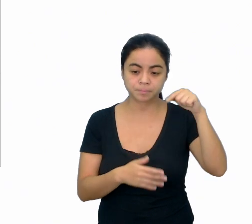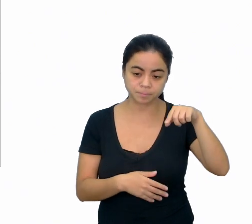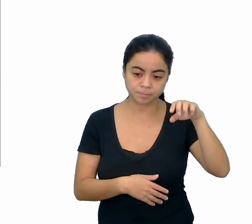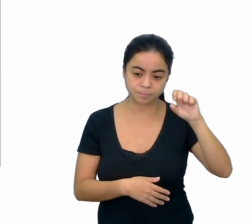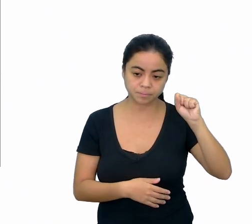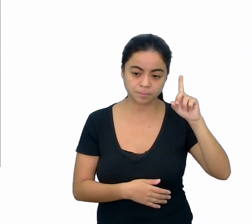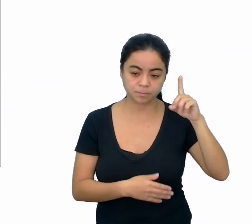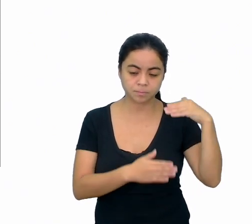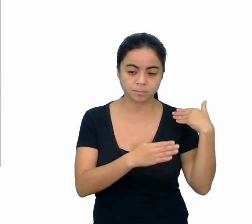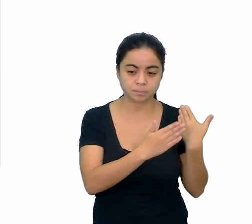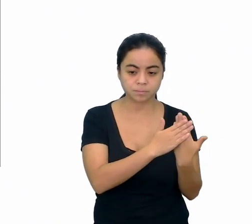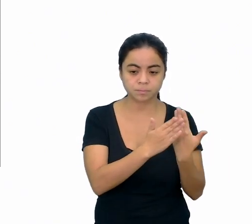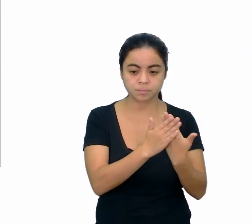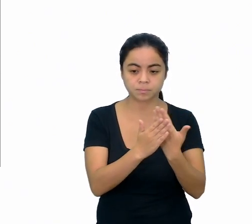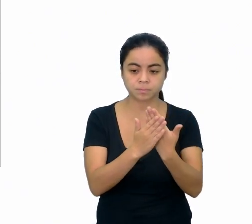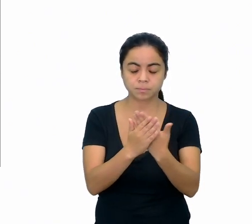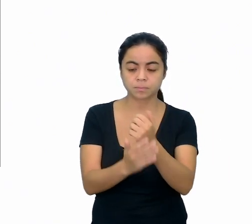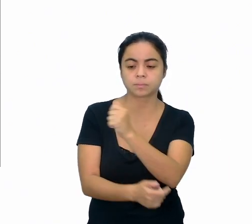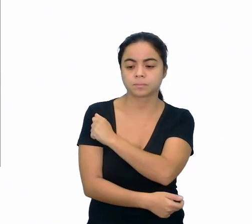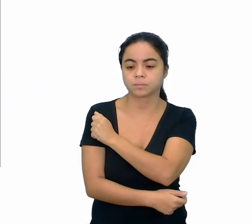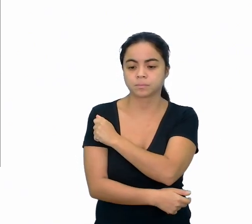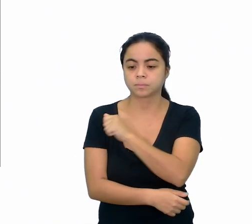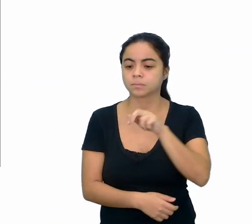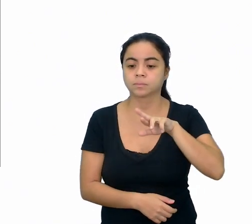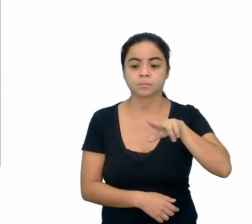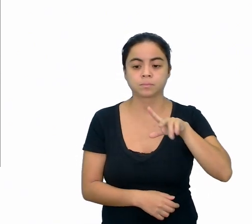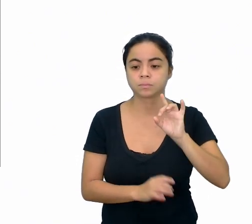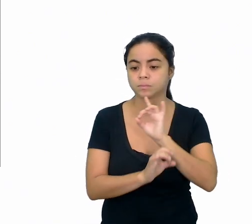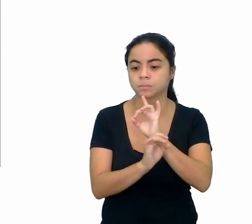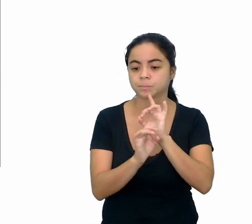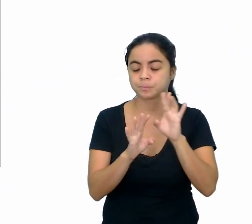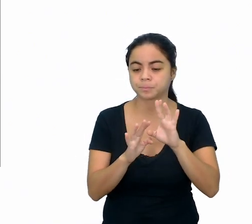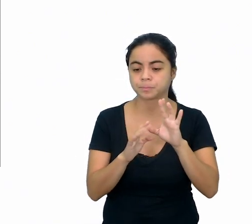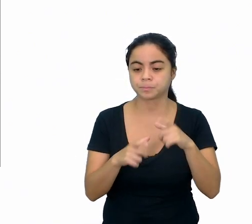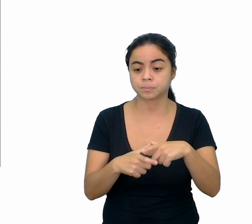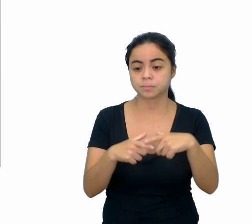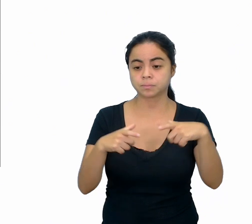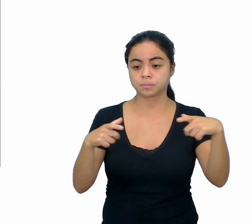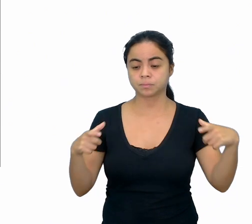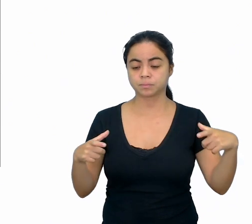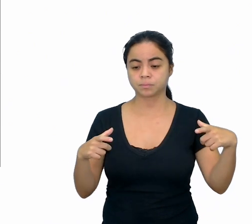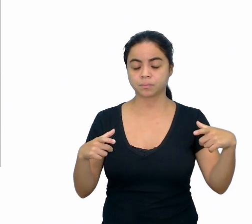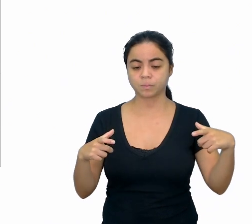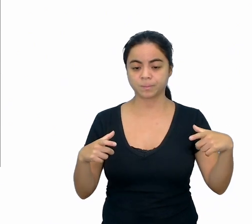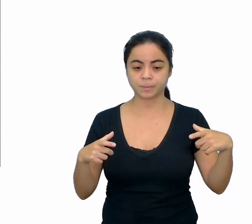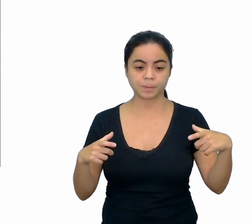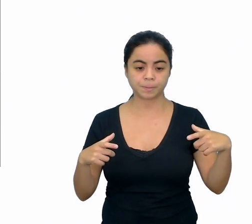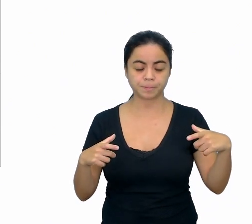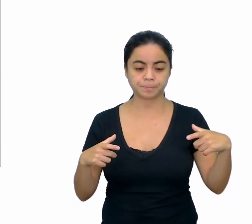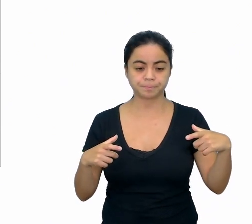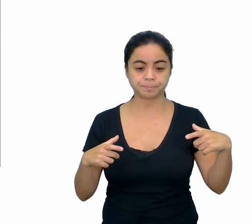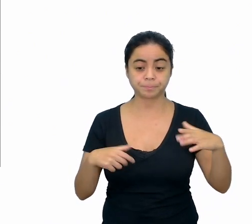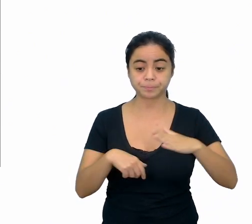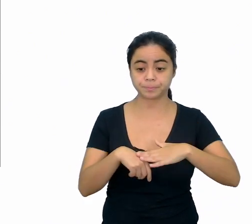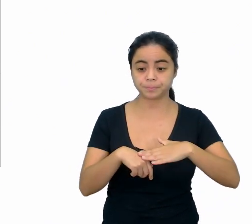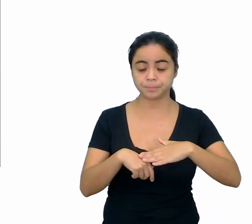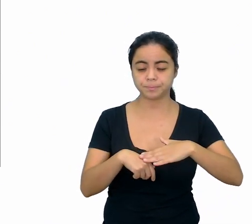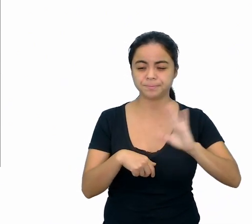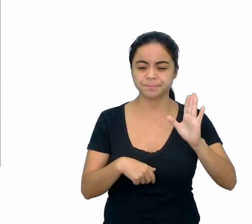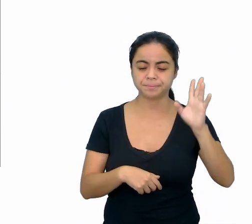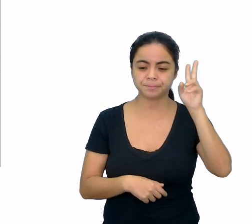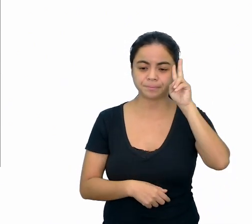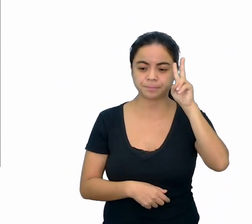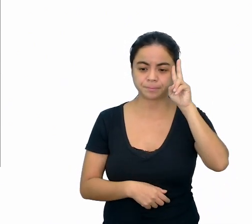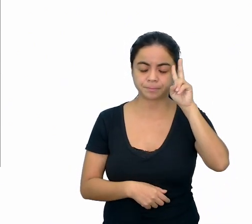sequência didática, os estudantes não apenas ampliarão o repertório dos contos tradicionais, conhecendo as características